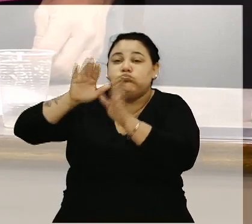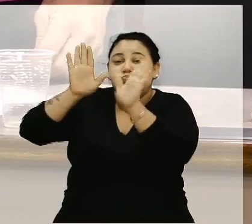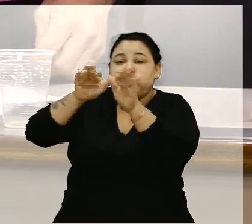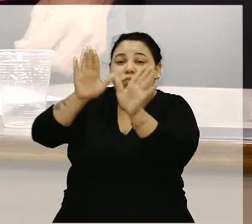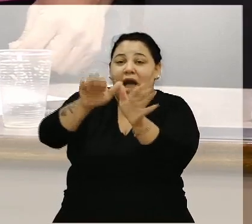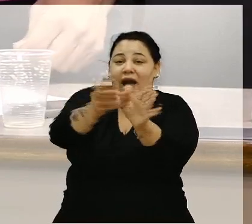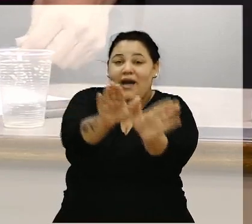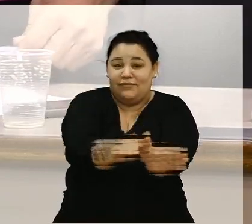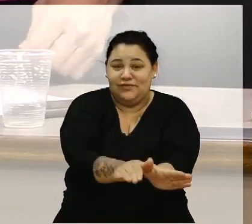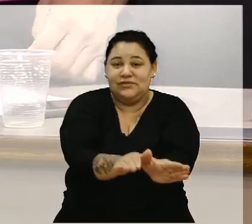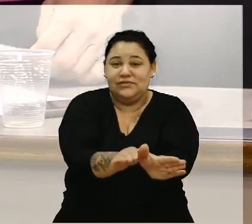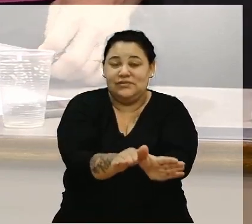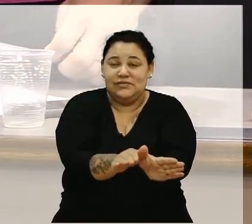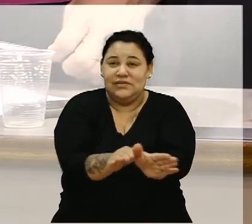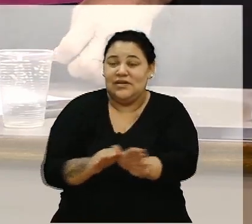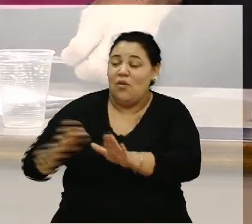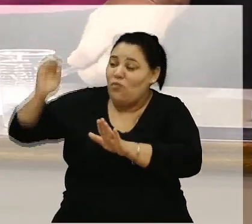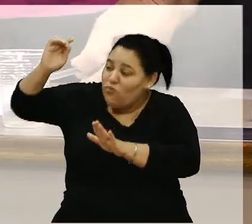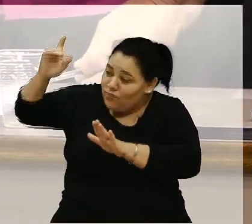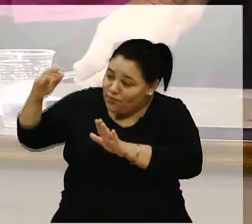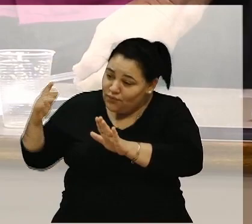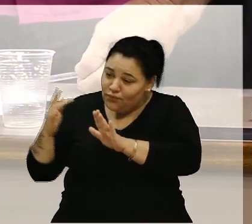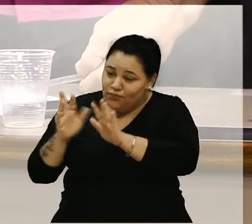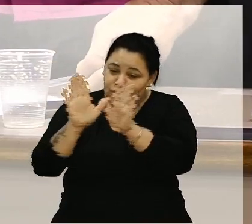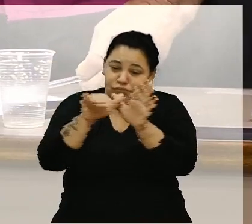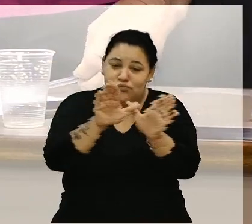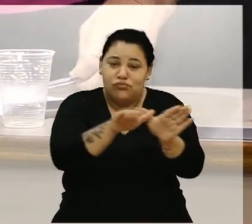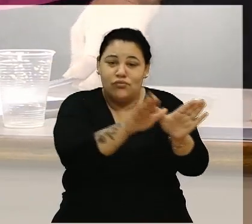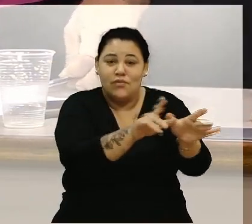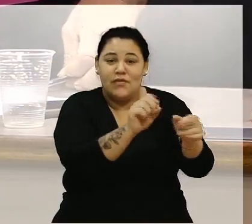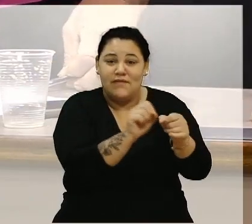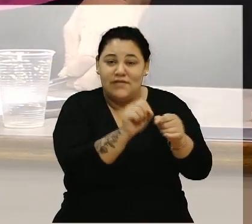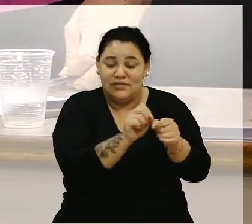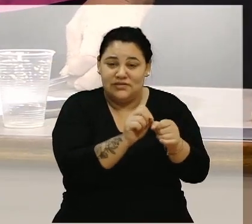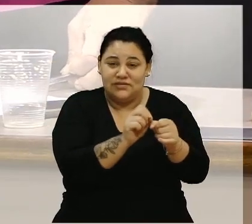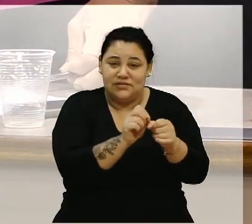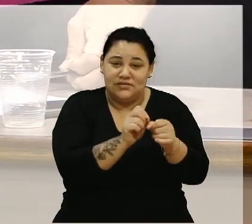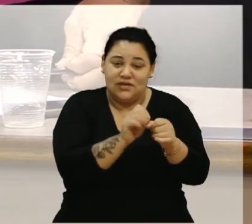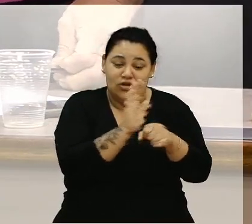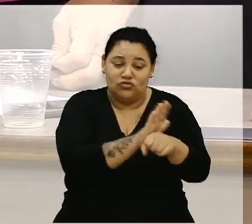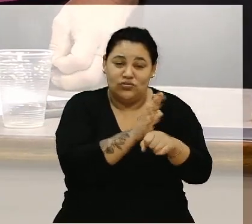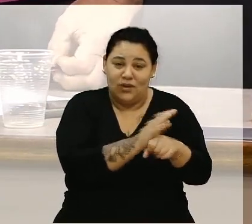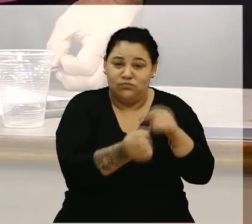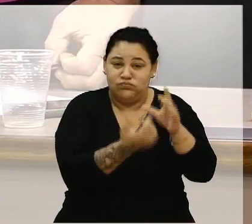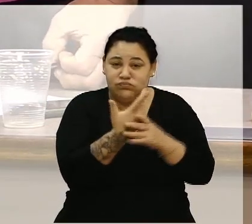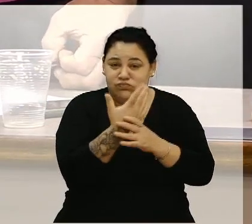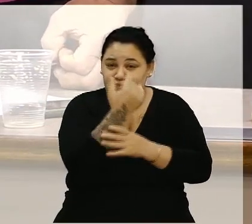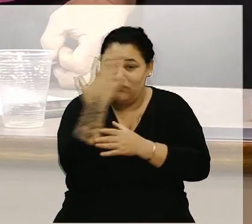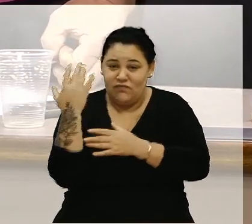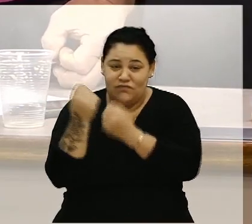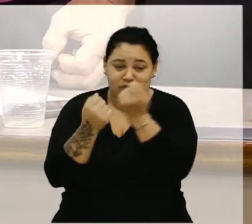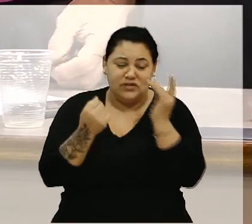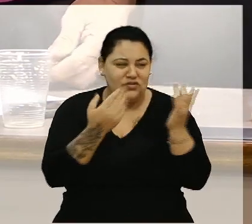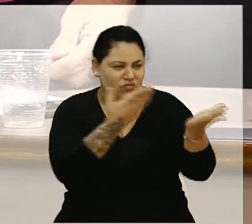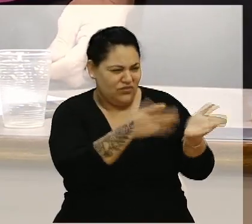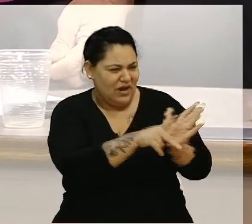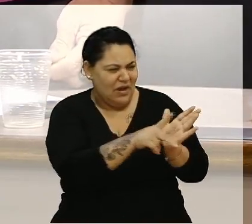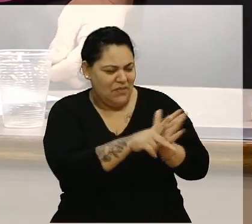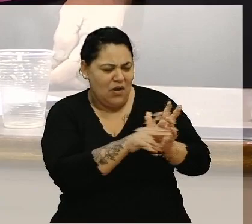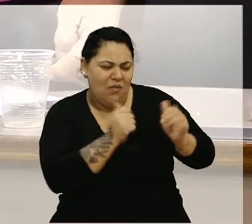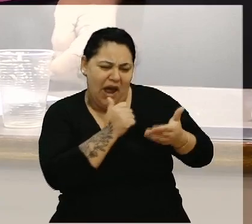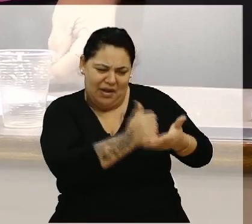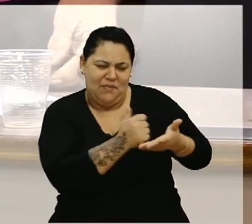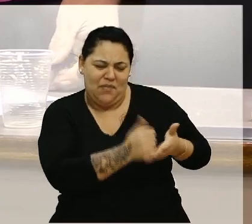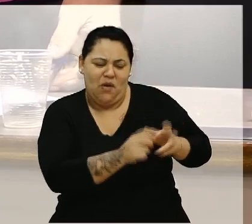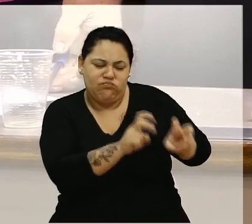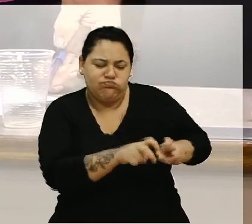local importante para a migração de aves para a reprodução das florestas. Aí o senhor que é do campo, vereador, da